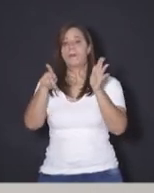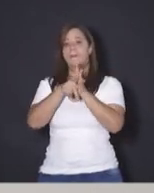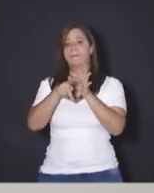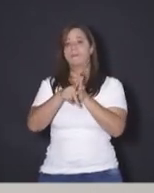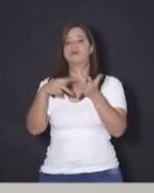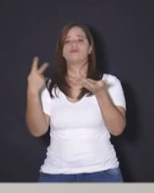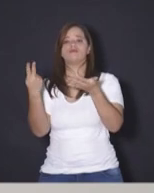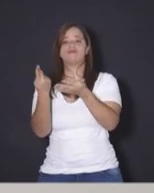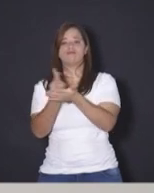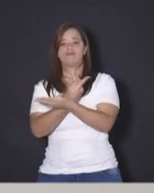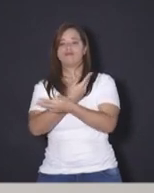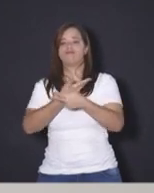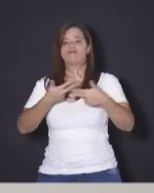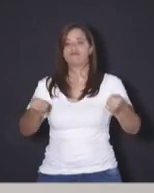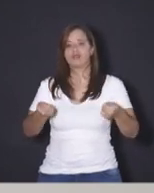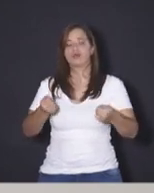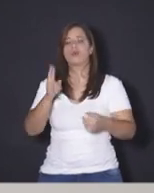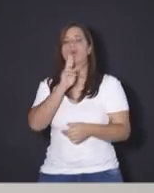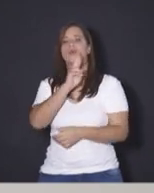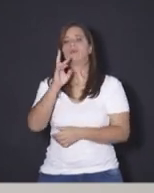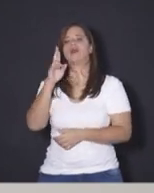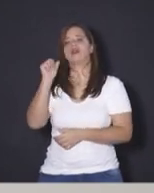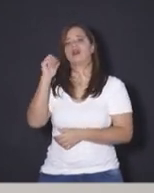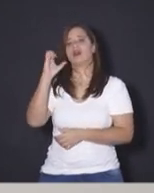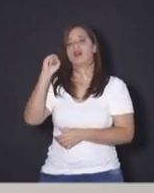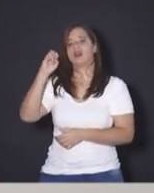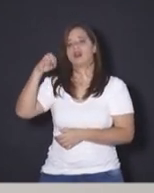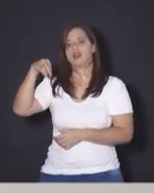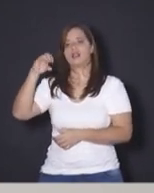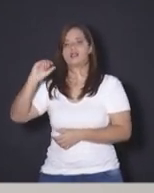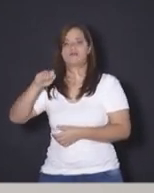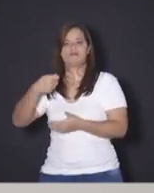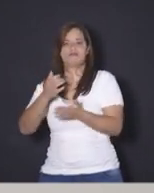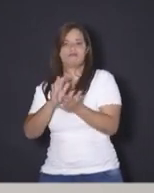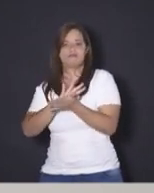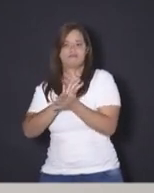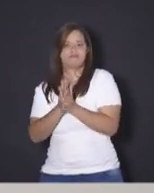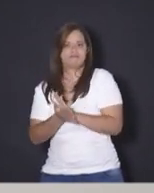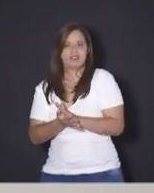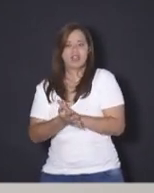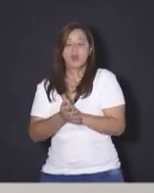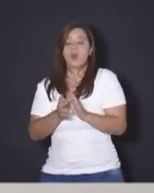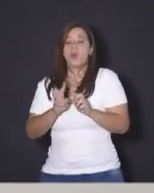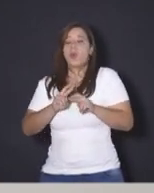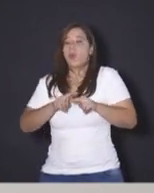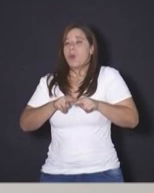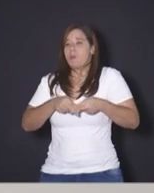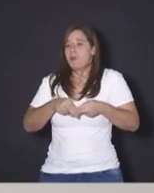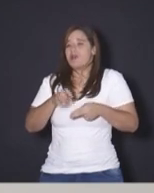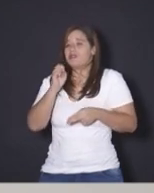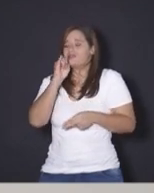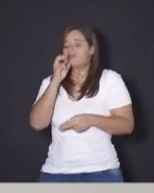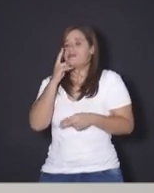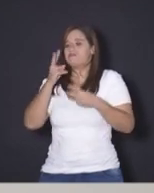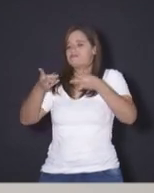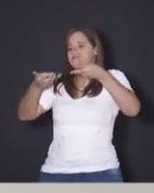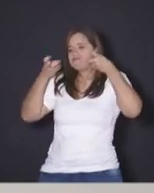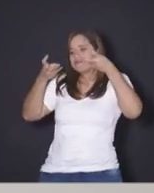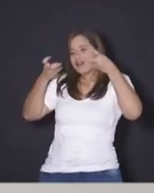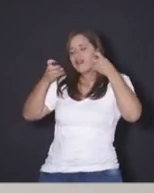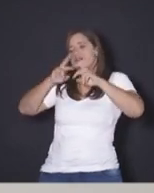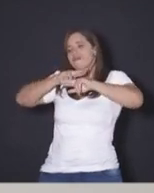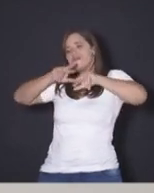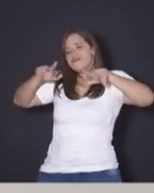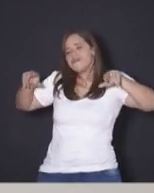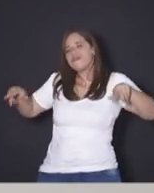chamado racismo pois se olharmos várias disciplinas